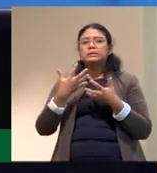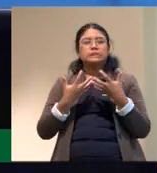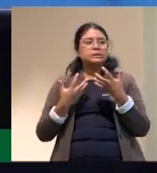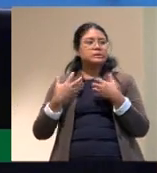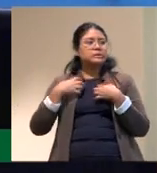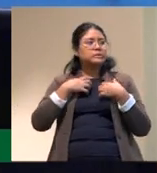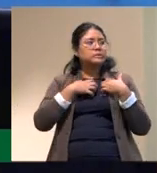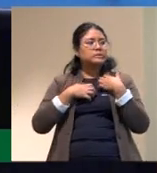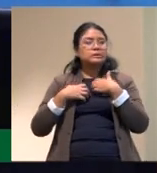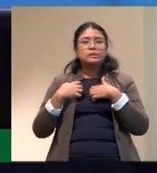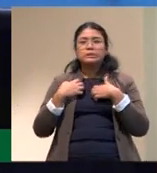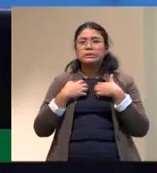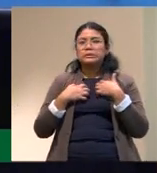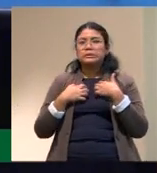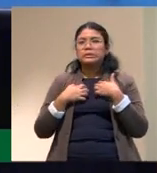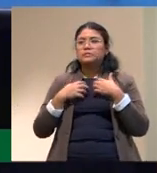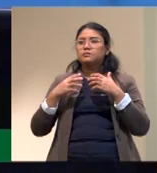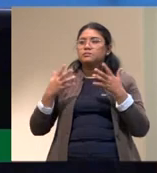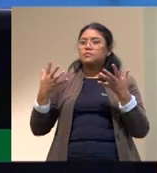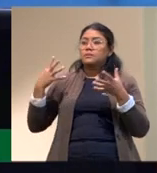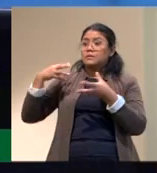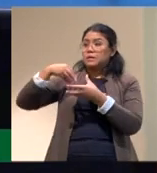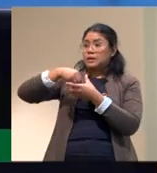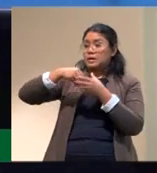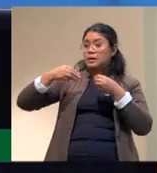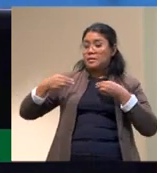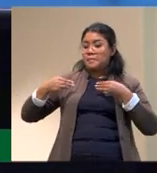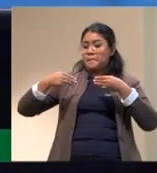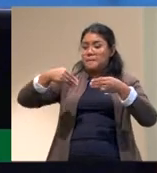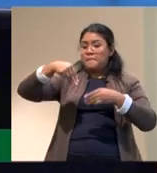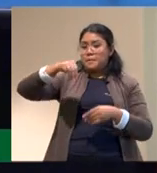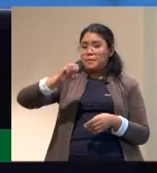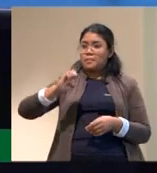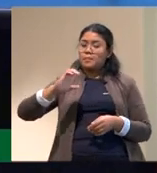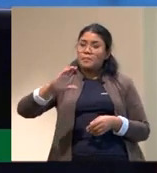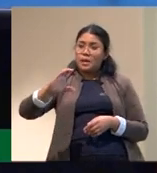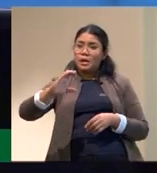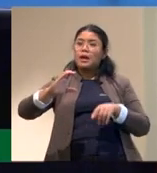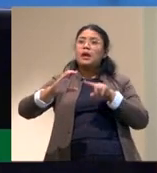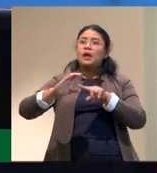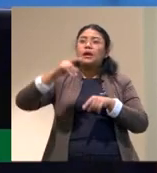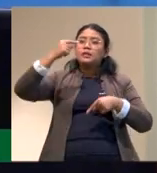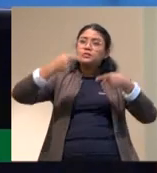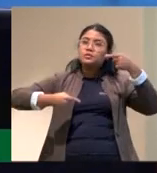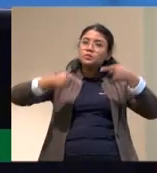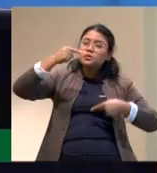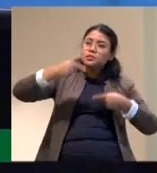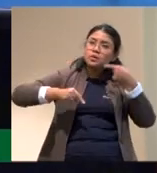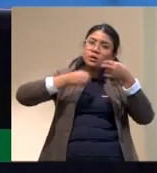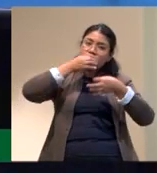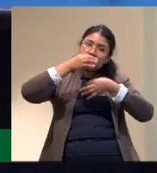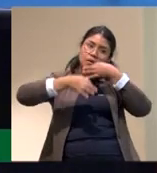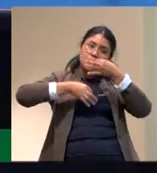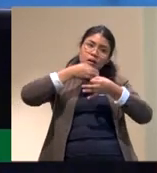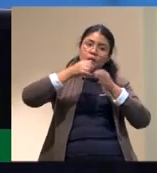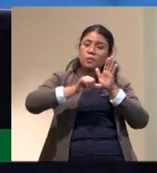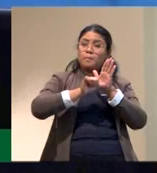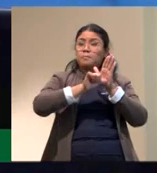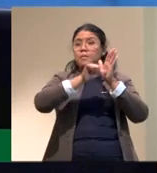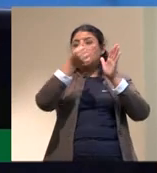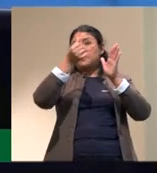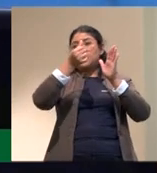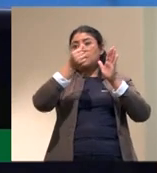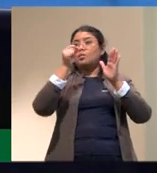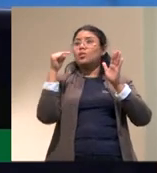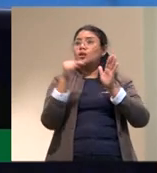o tensionamento que eu encontrei lá dentro do Ministério da Educação, no dia que nós fomos debater as leituras críticas da primeira versão,